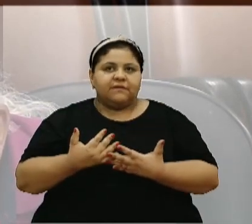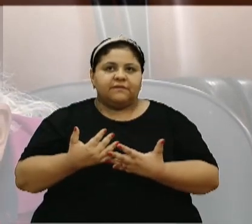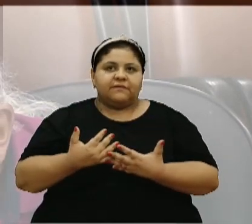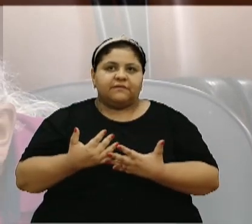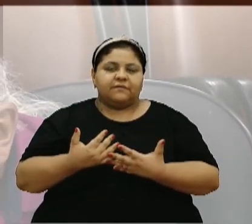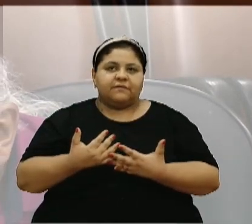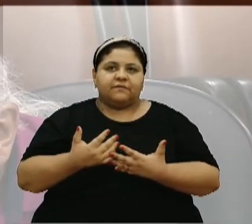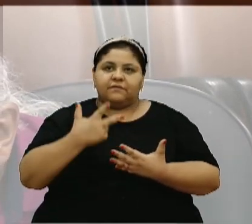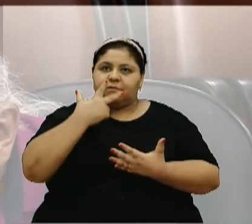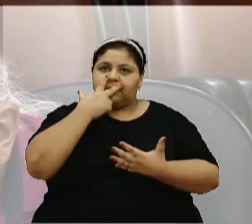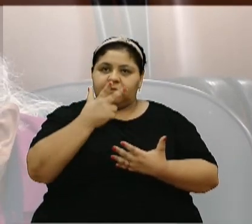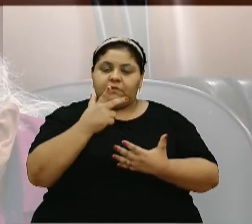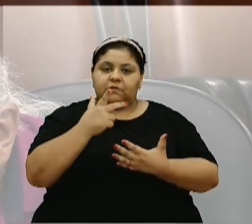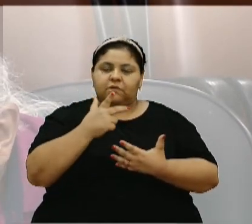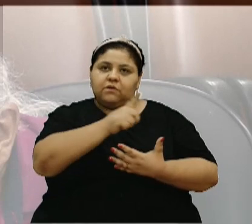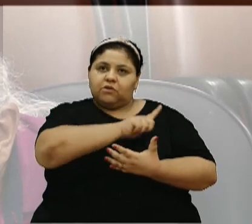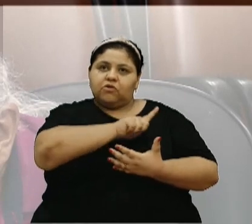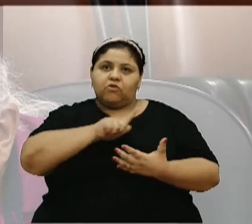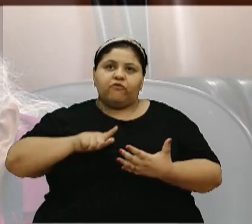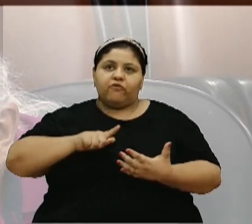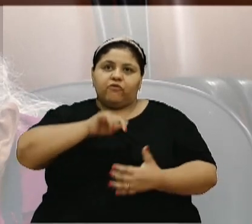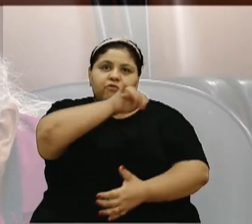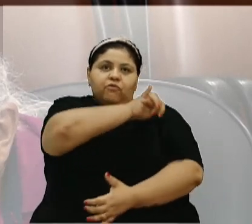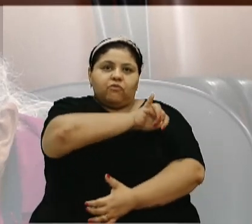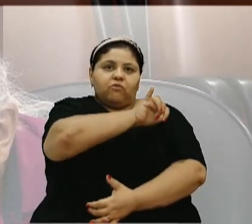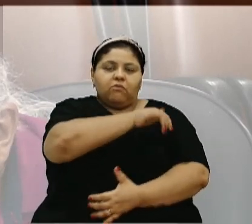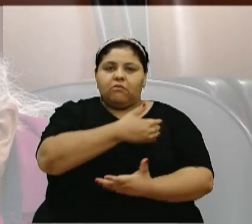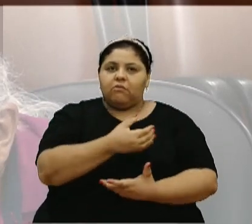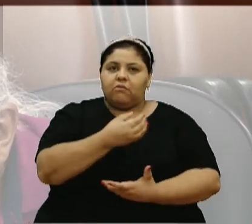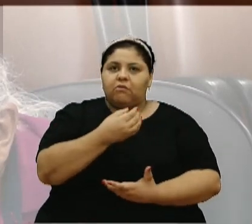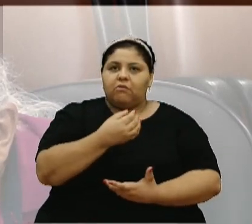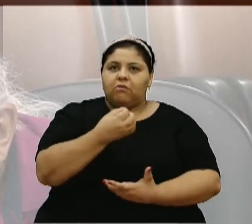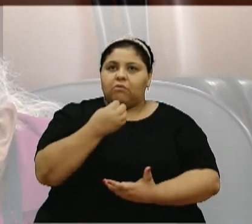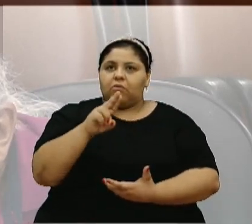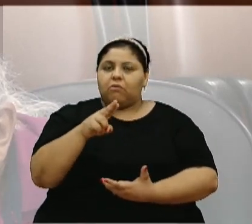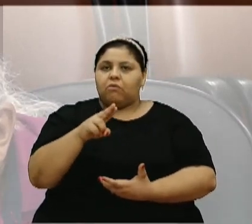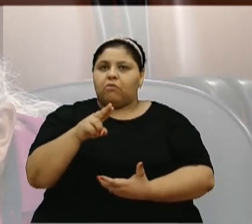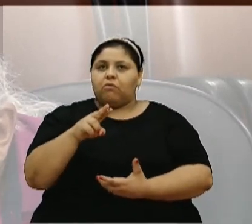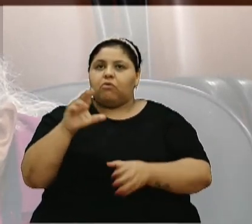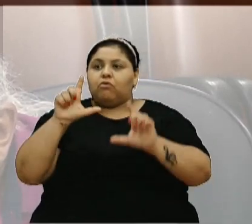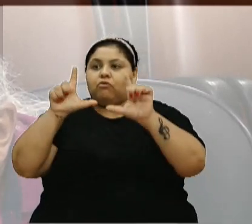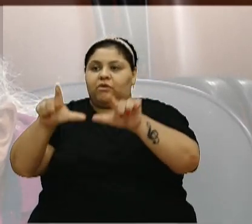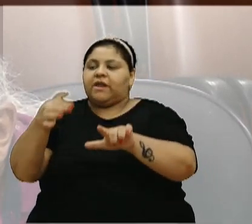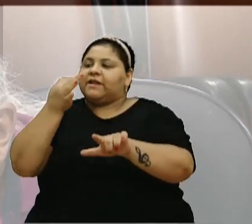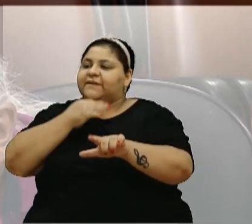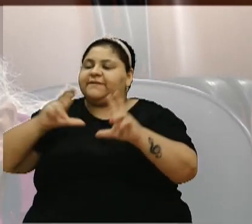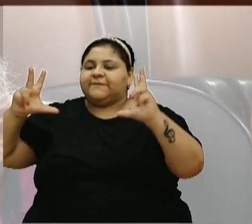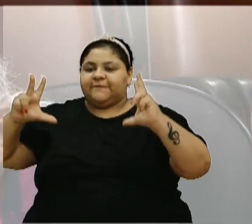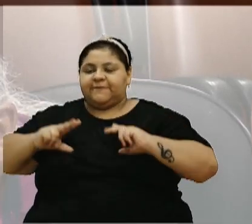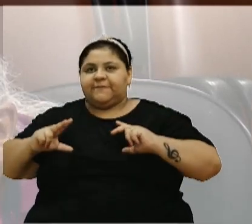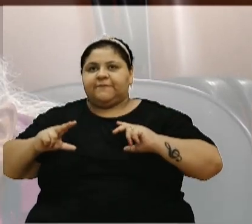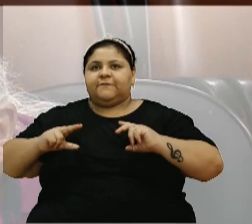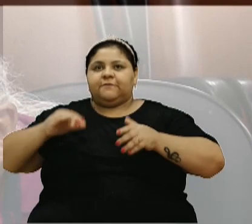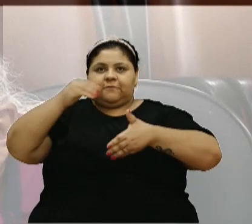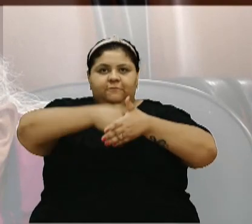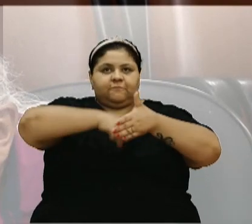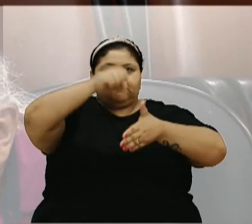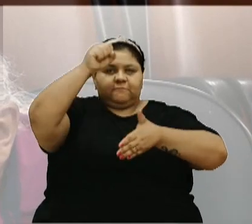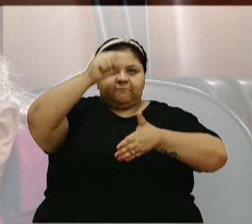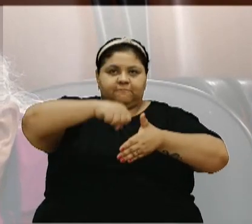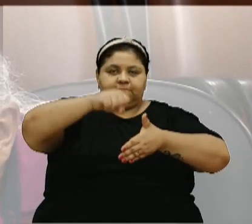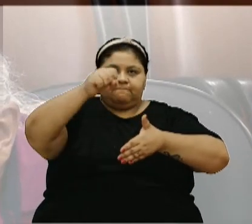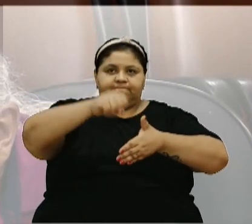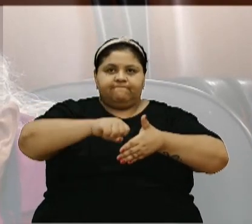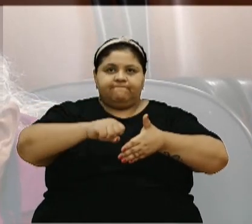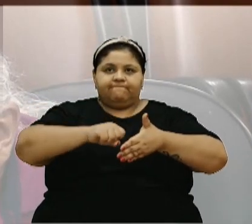tipo aquelas dos governadores do Rio de Janeiro ou página que Caxias do Sul mereceria estar. Voto sim ao teu projeto, vereador, que nada desmerece